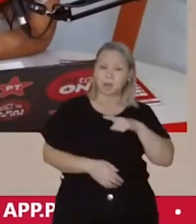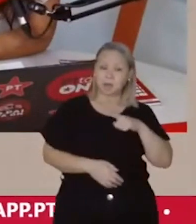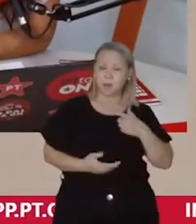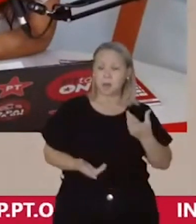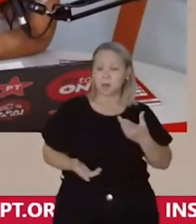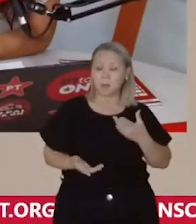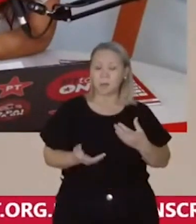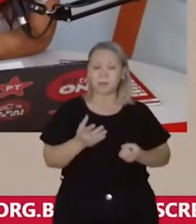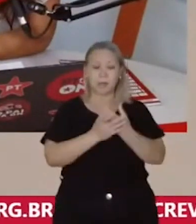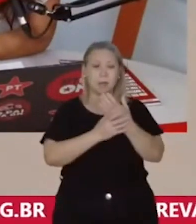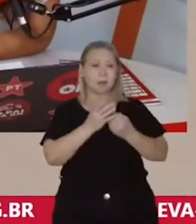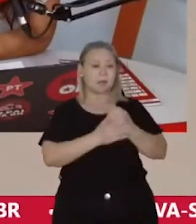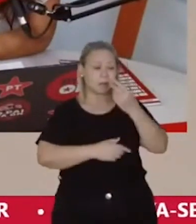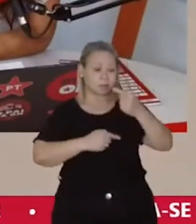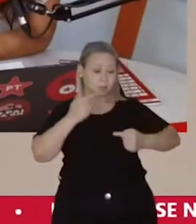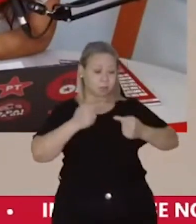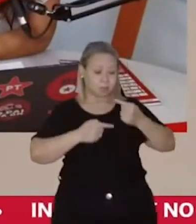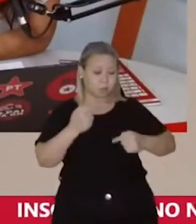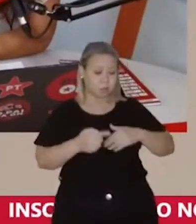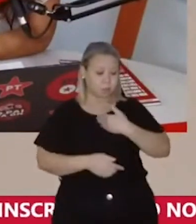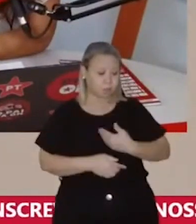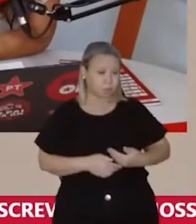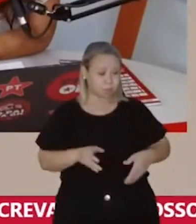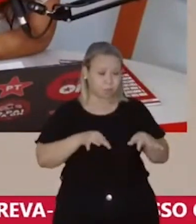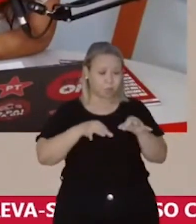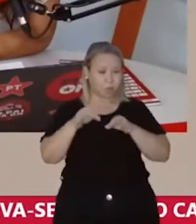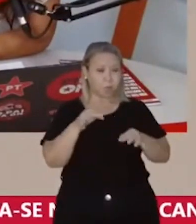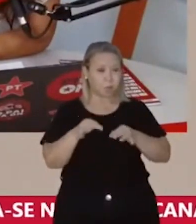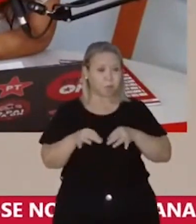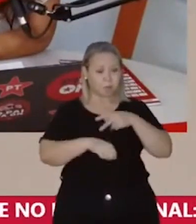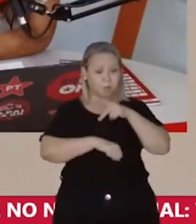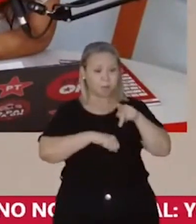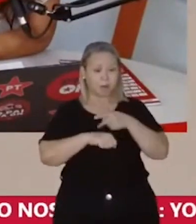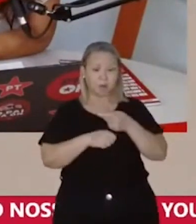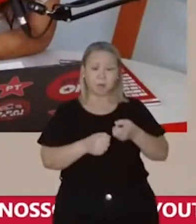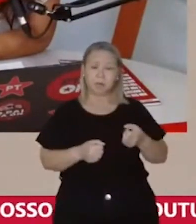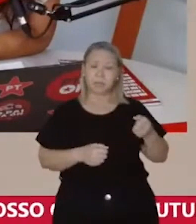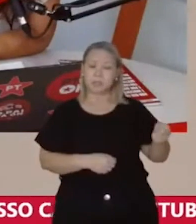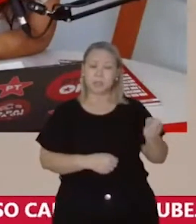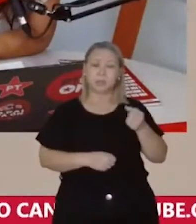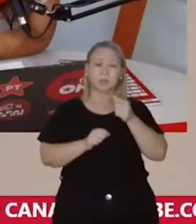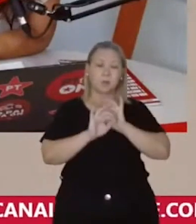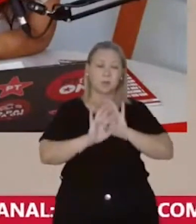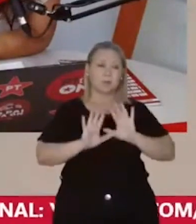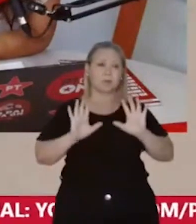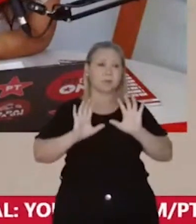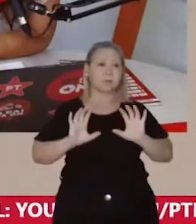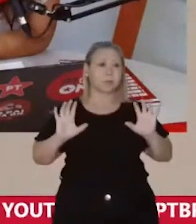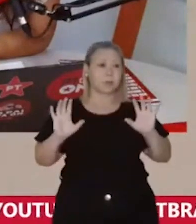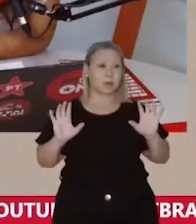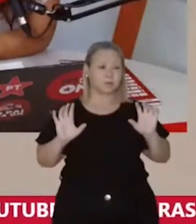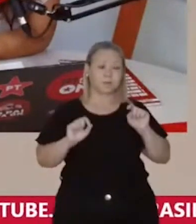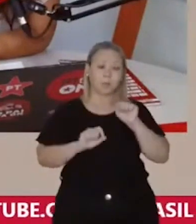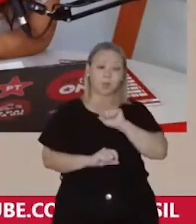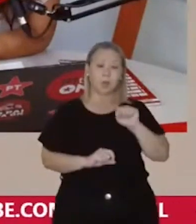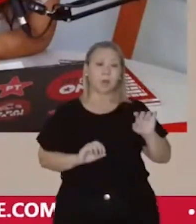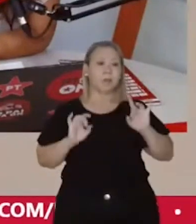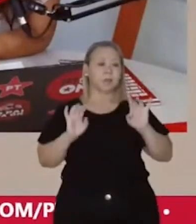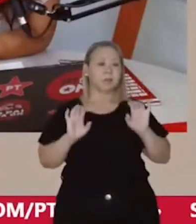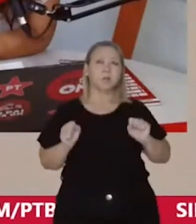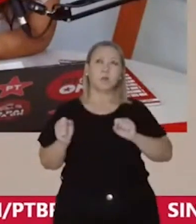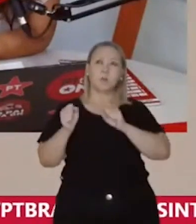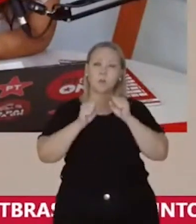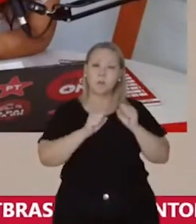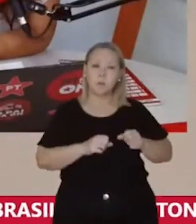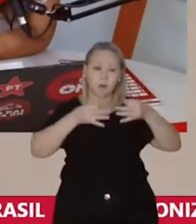de políticas públicas para preparar o país para esse novo cenário. Então, isso só pode ser